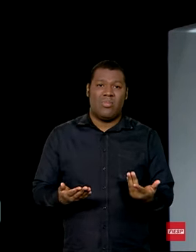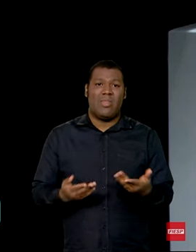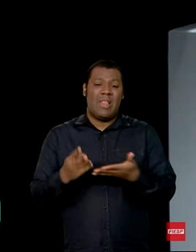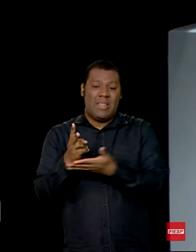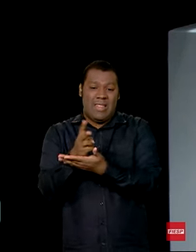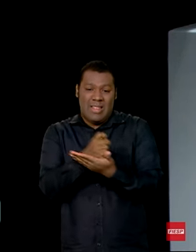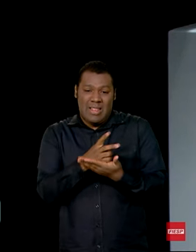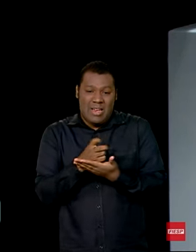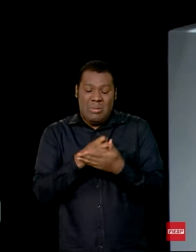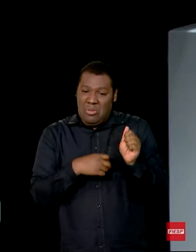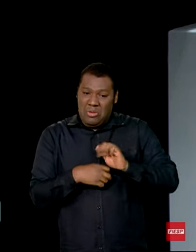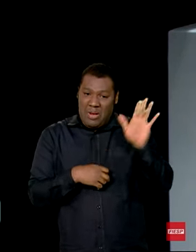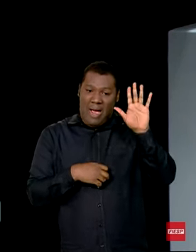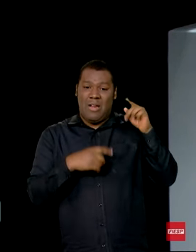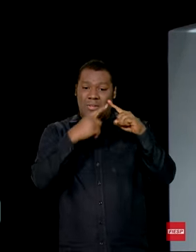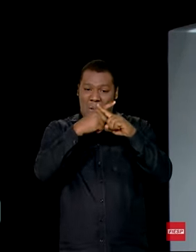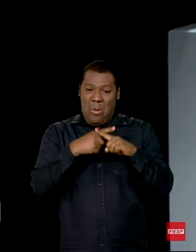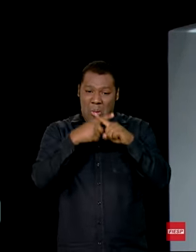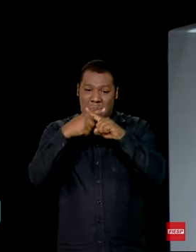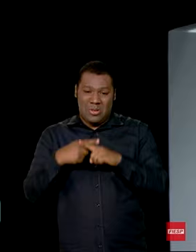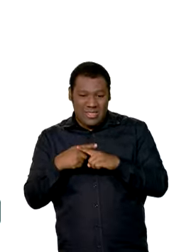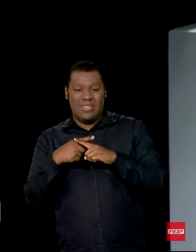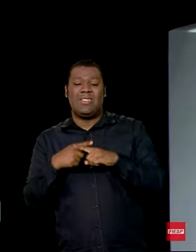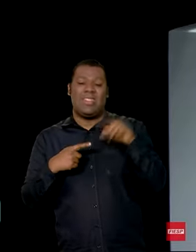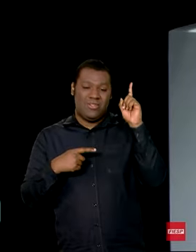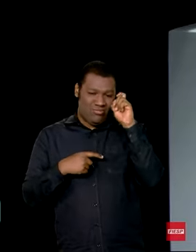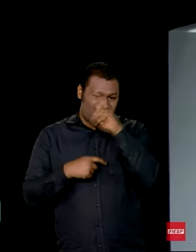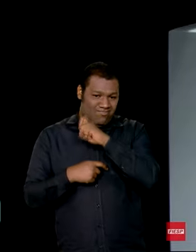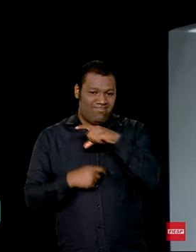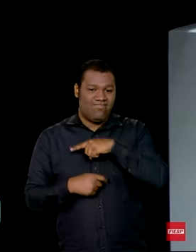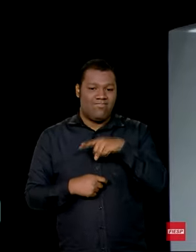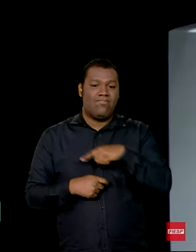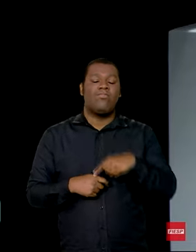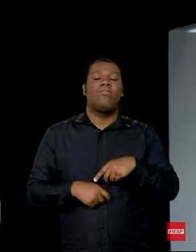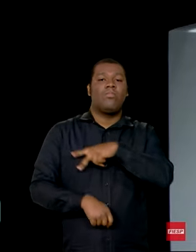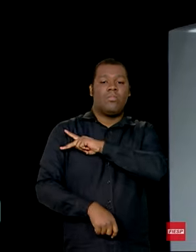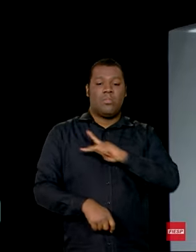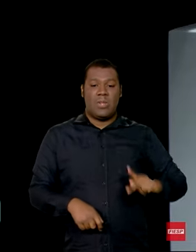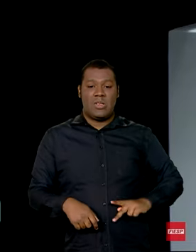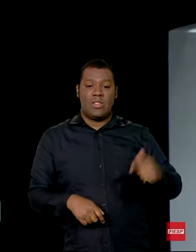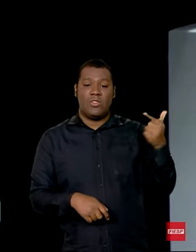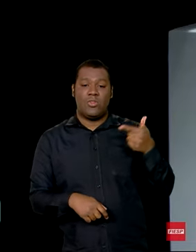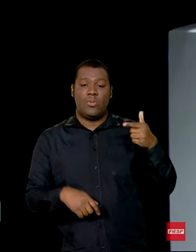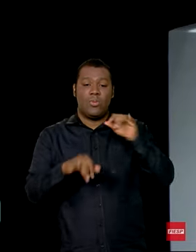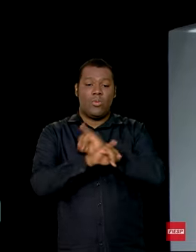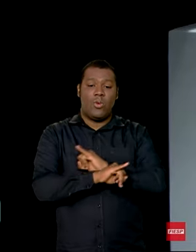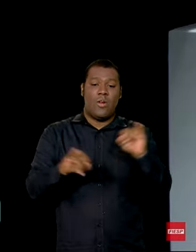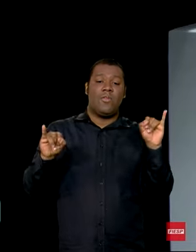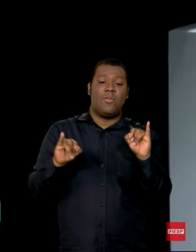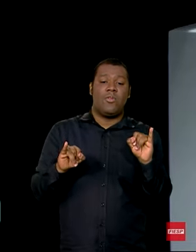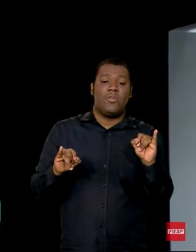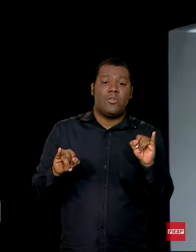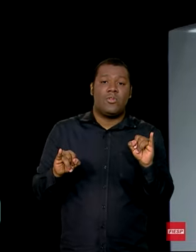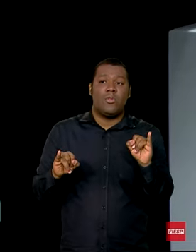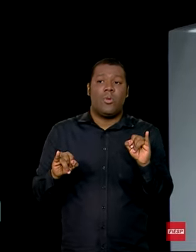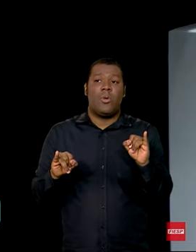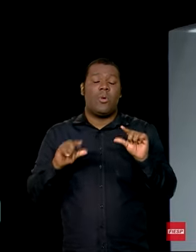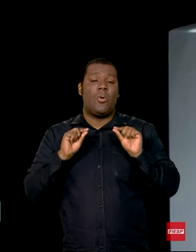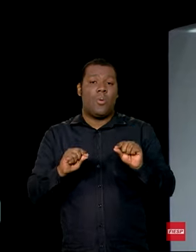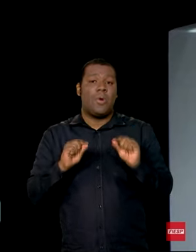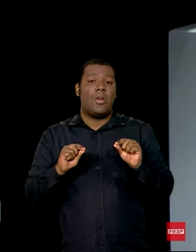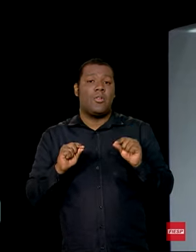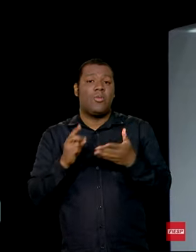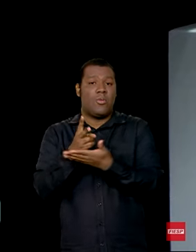competitividade, onera, dificulta o consumo. Alckmin disse ainda que a medida reduz a guerra fiscal,